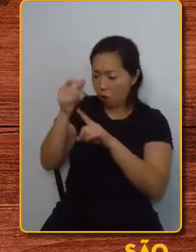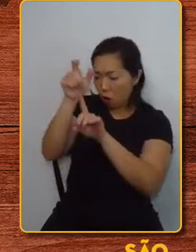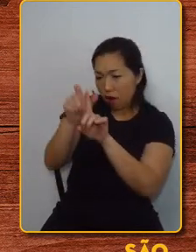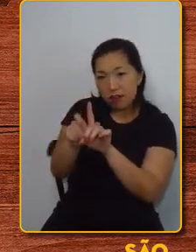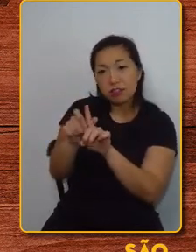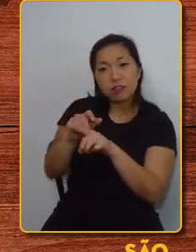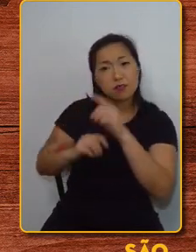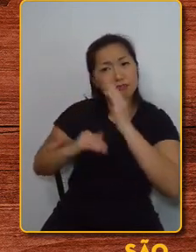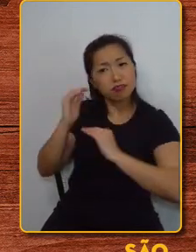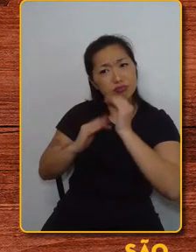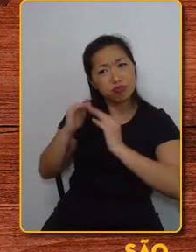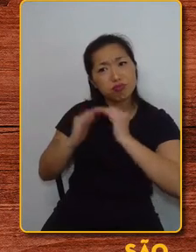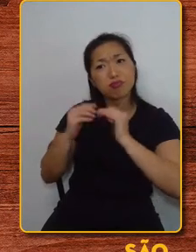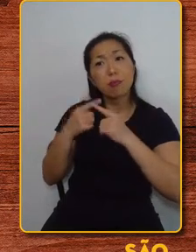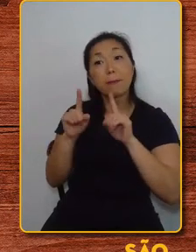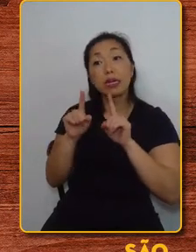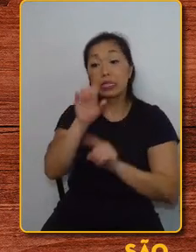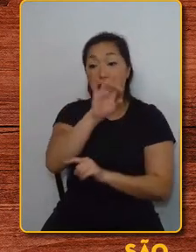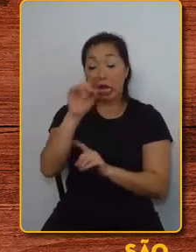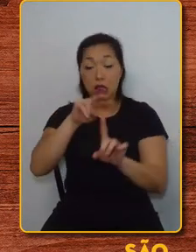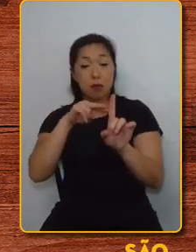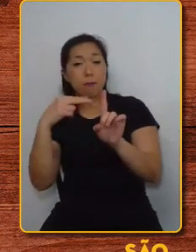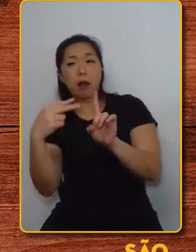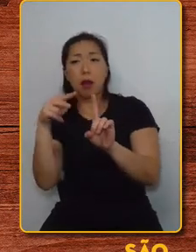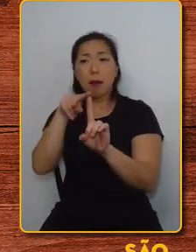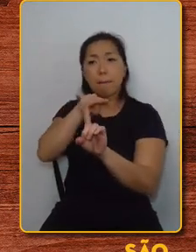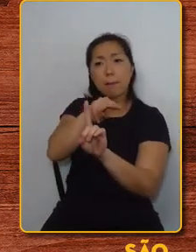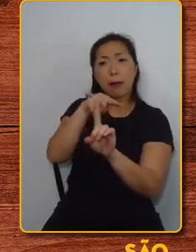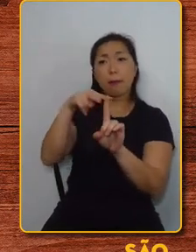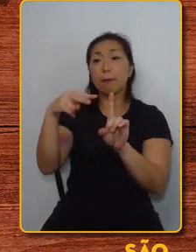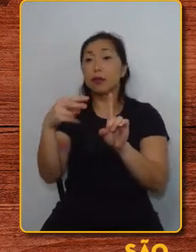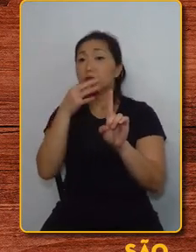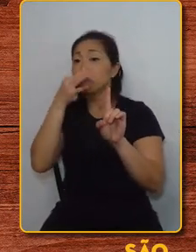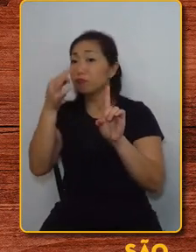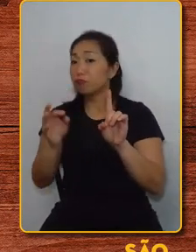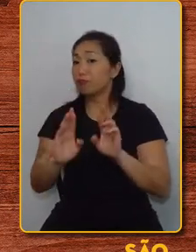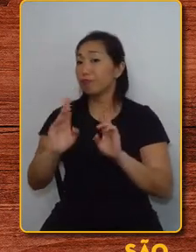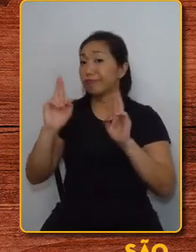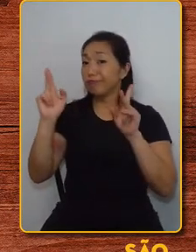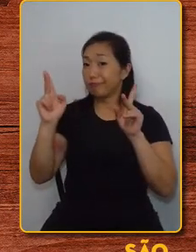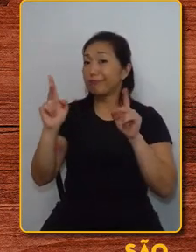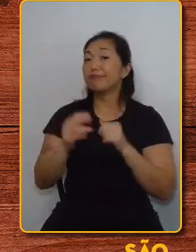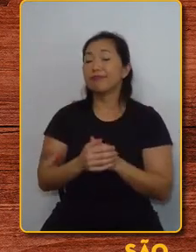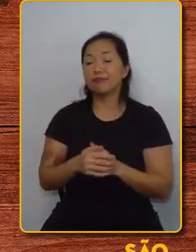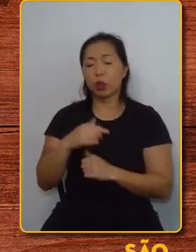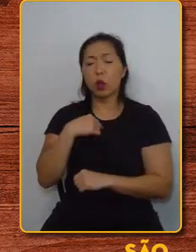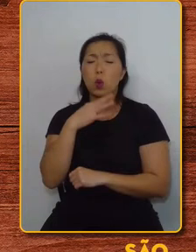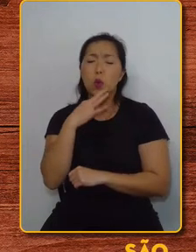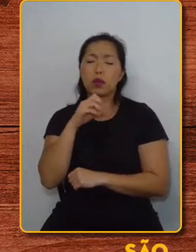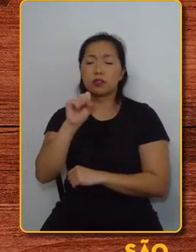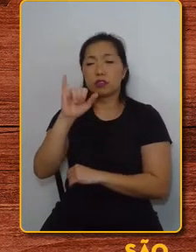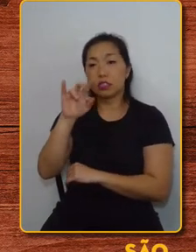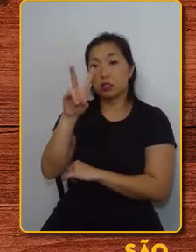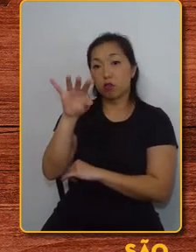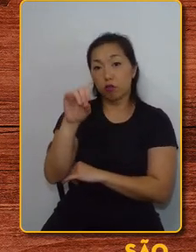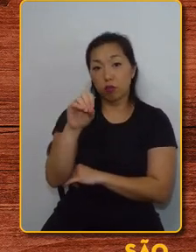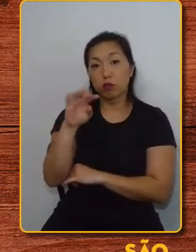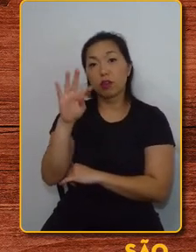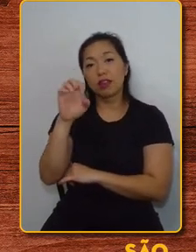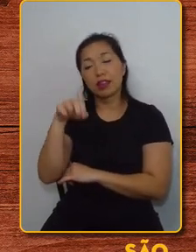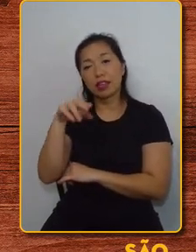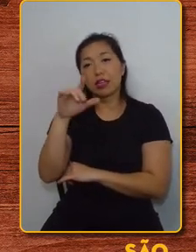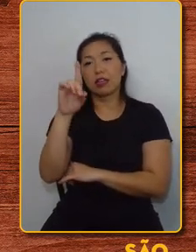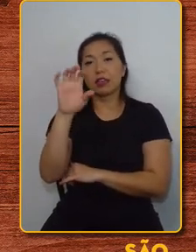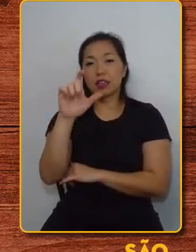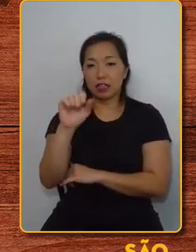enxerga de um jeito, né? Eu conheço muito o Silvio Tendler, E, aliás, eu não só conheço, como